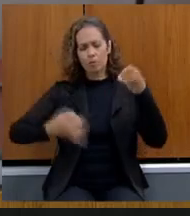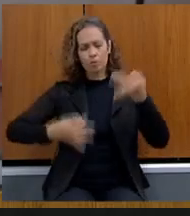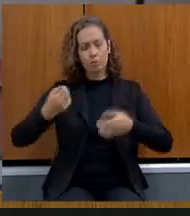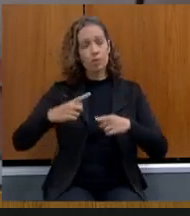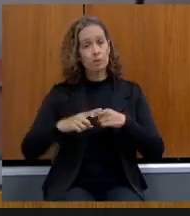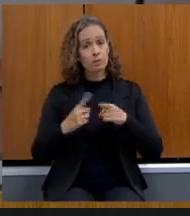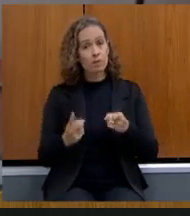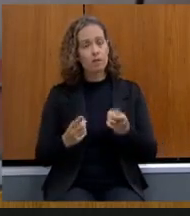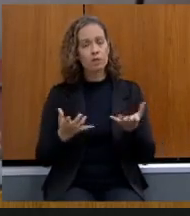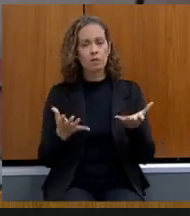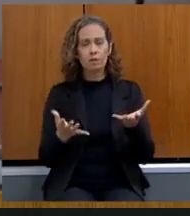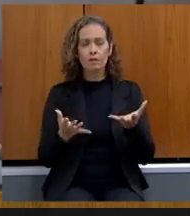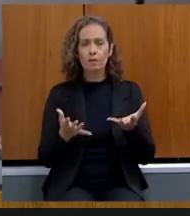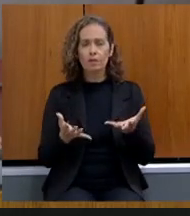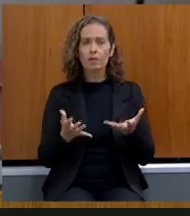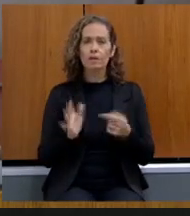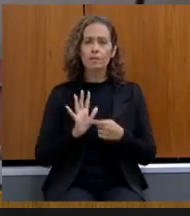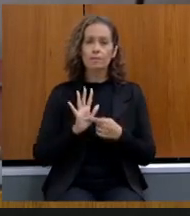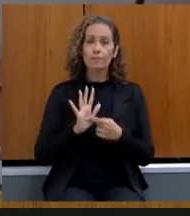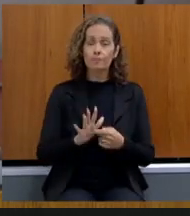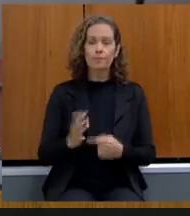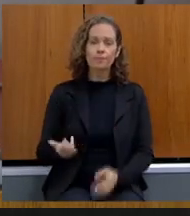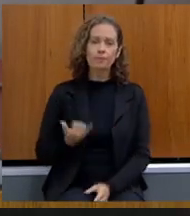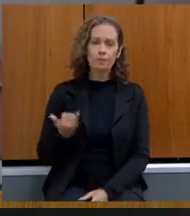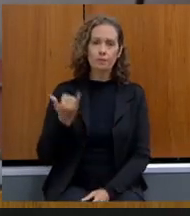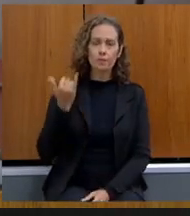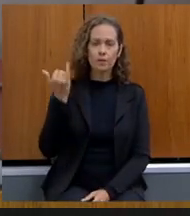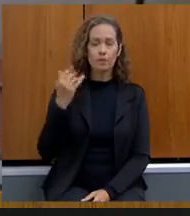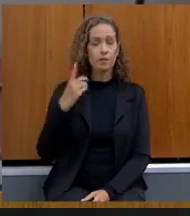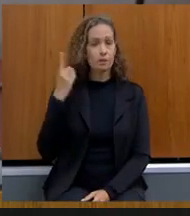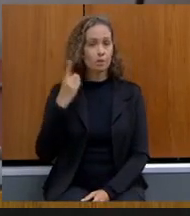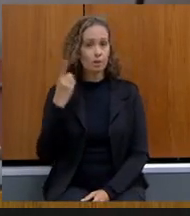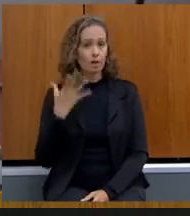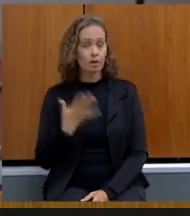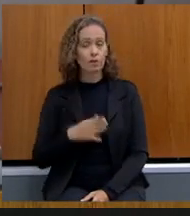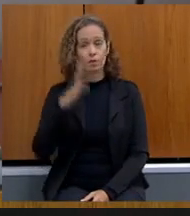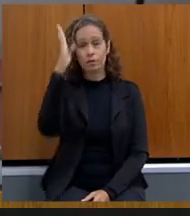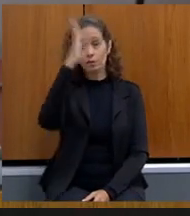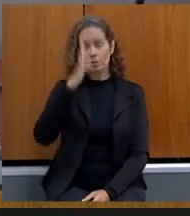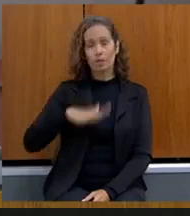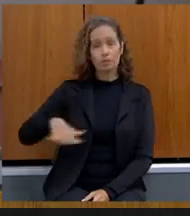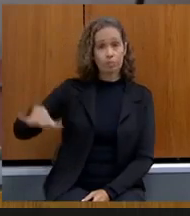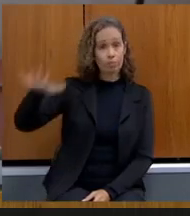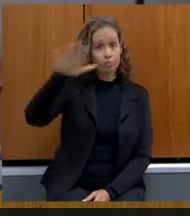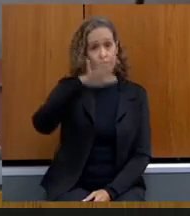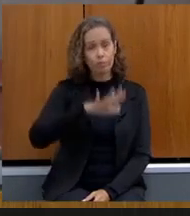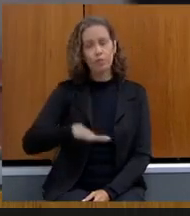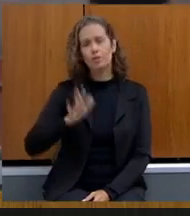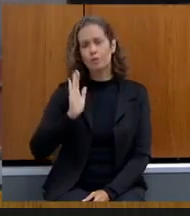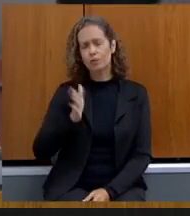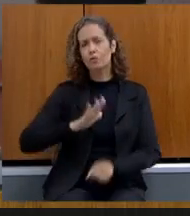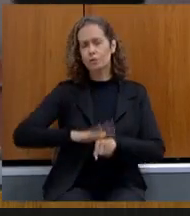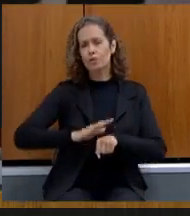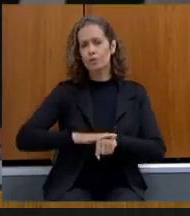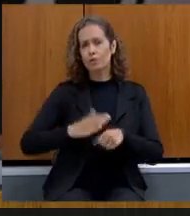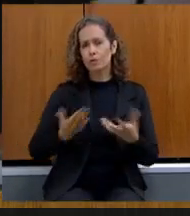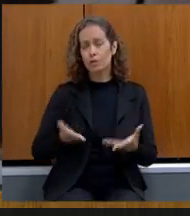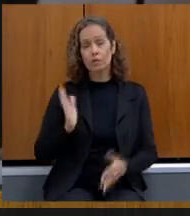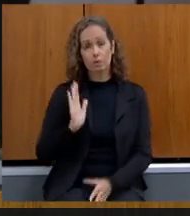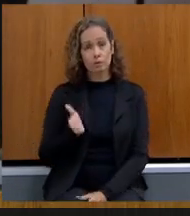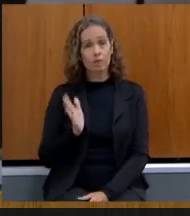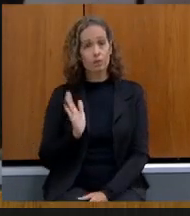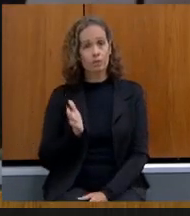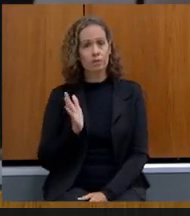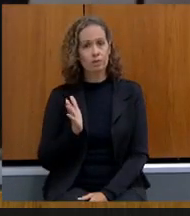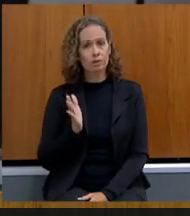mas eu queria só deixar algo que é muito importante o resultado o Brasil todo já fez o Brasil todo